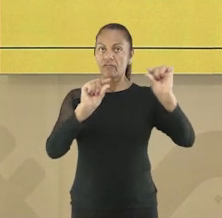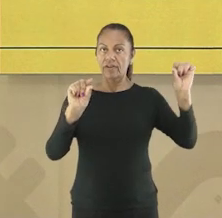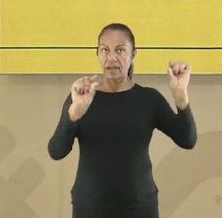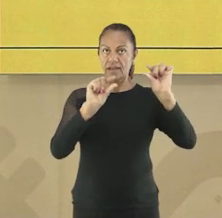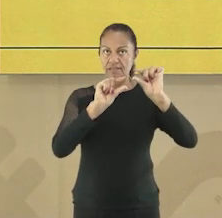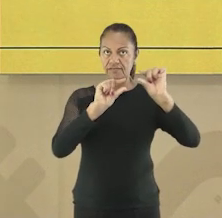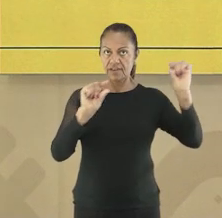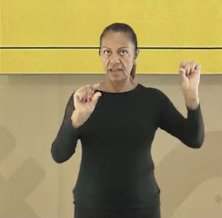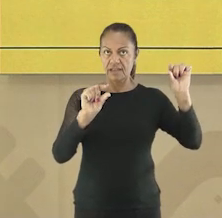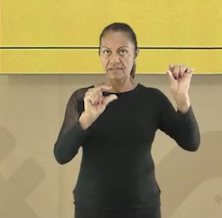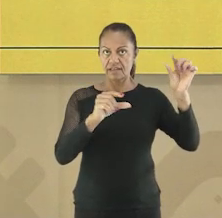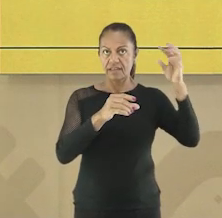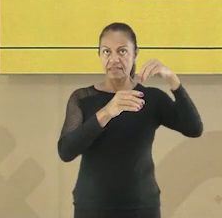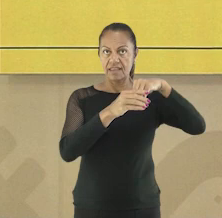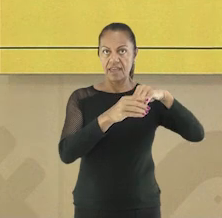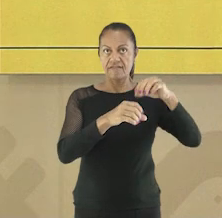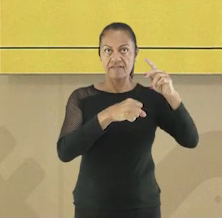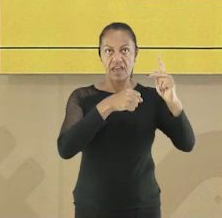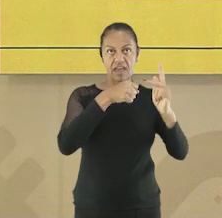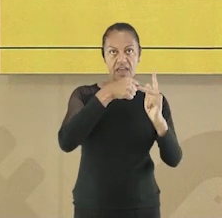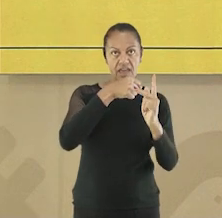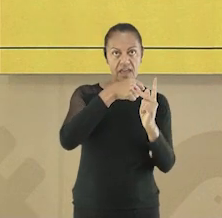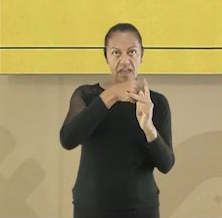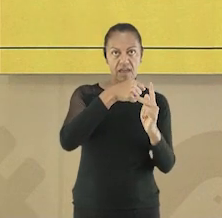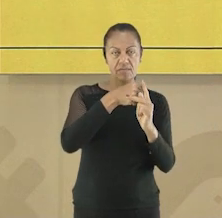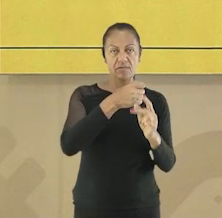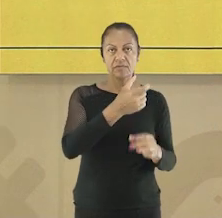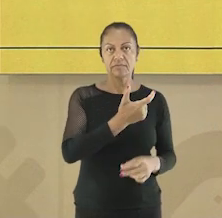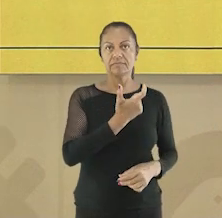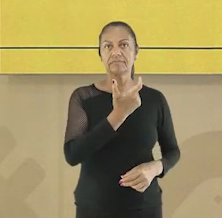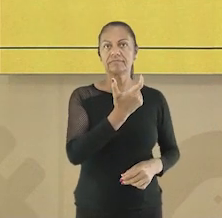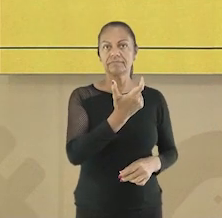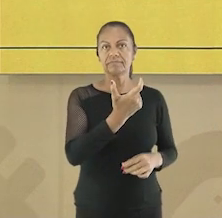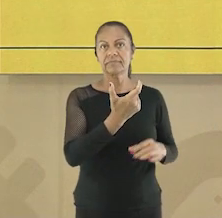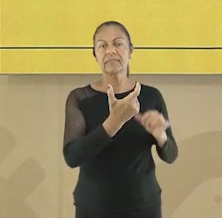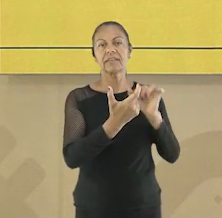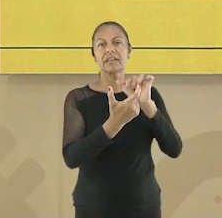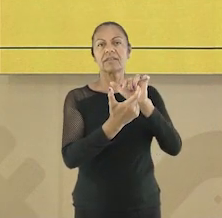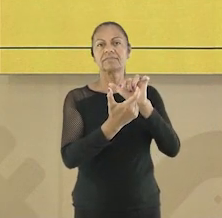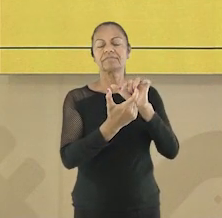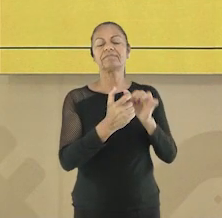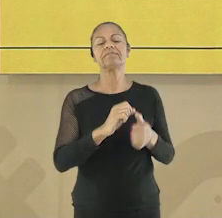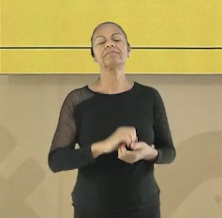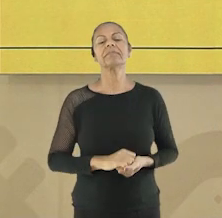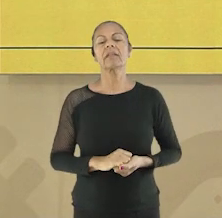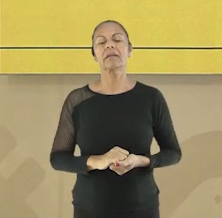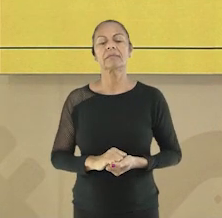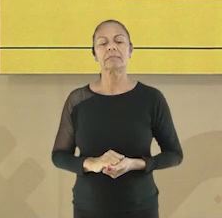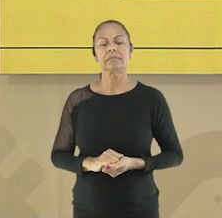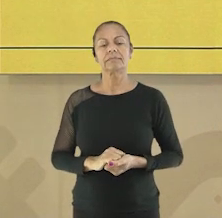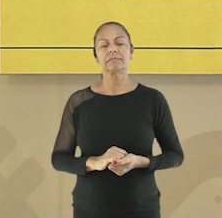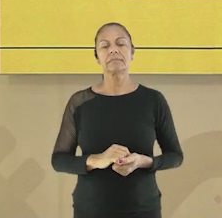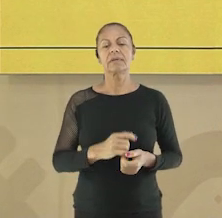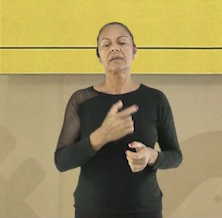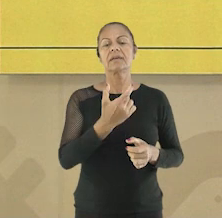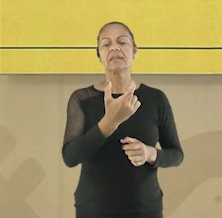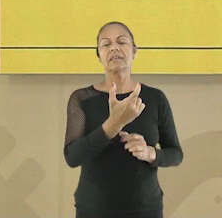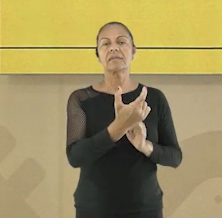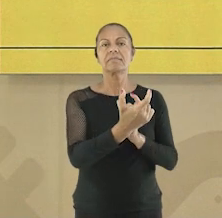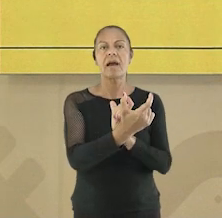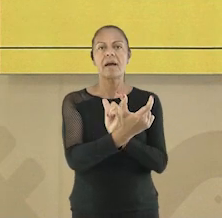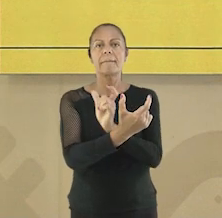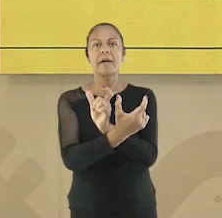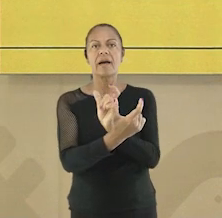oração é uma frase com verbo, contém palavras que atraem esse tipo de colocação, como se essas